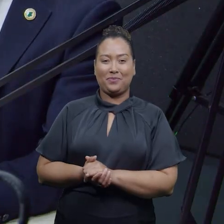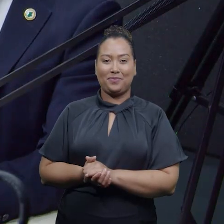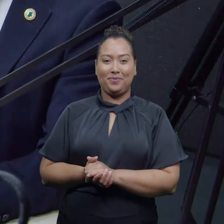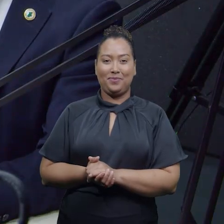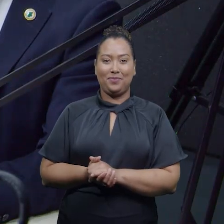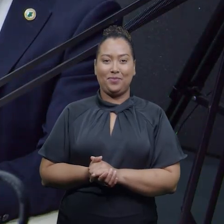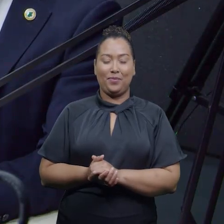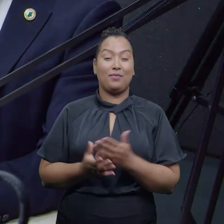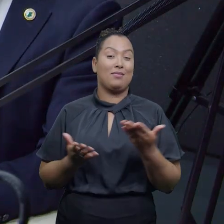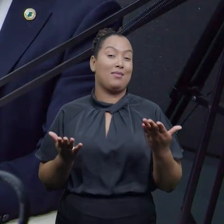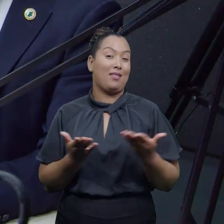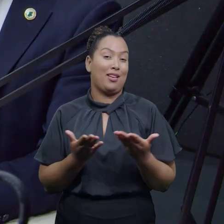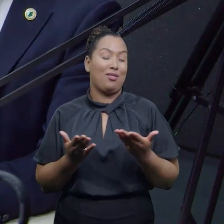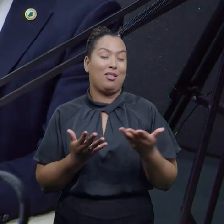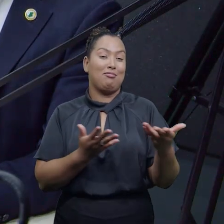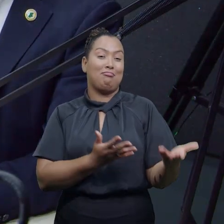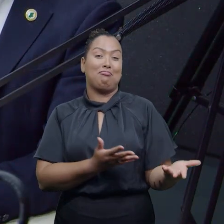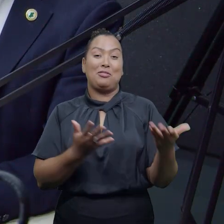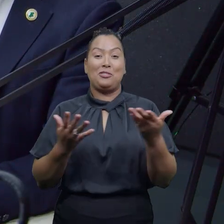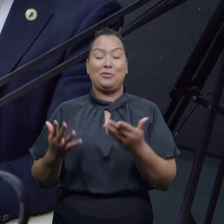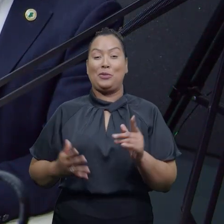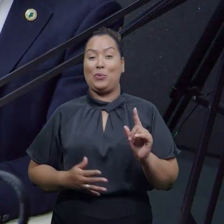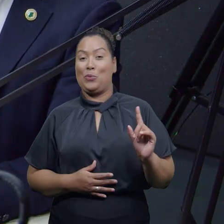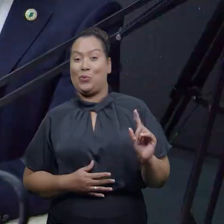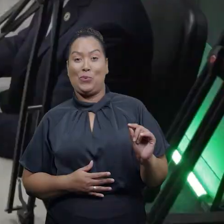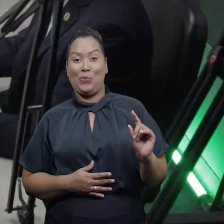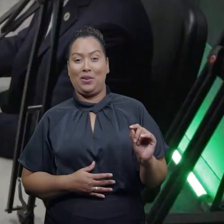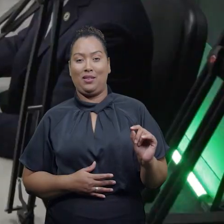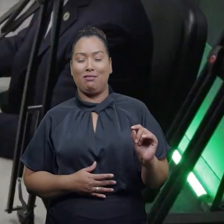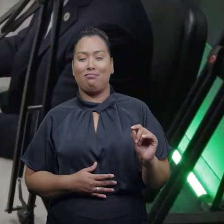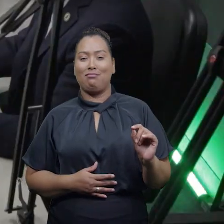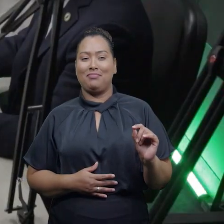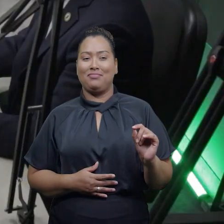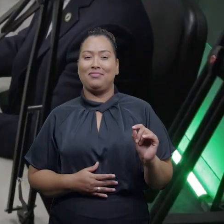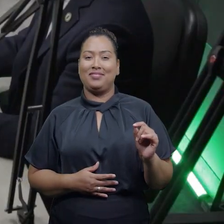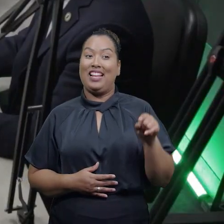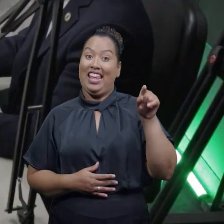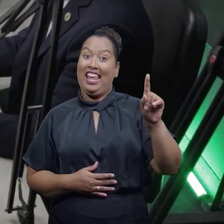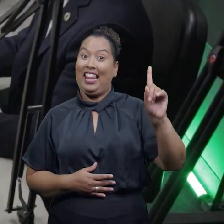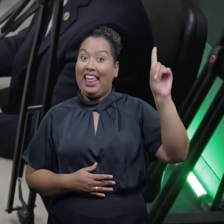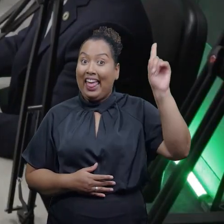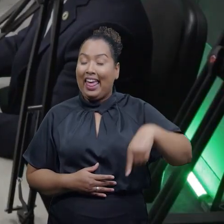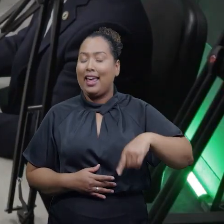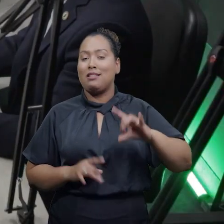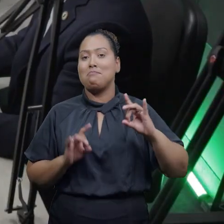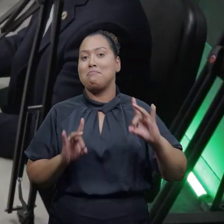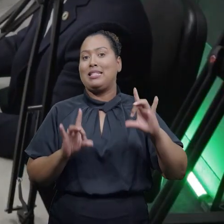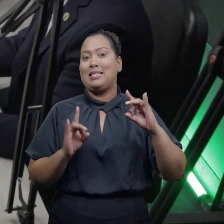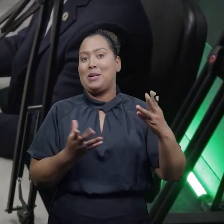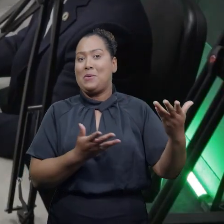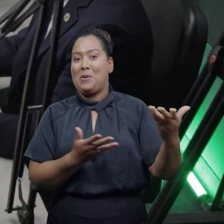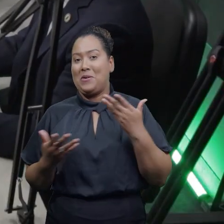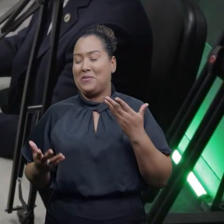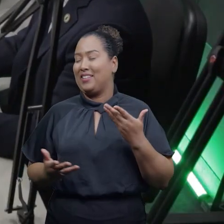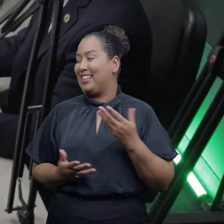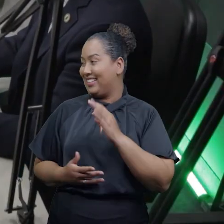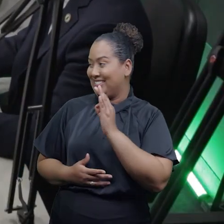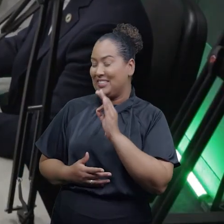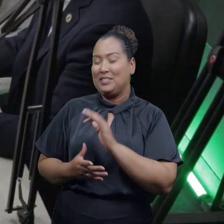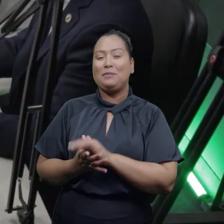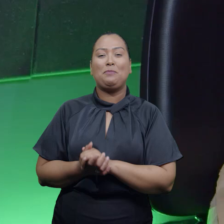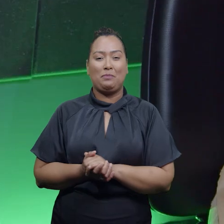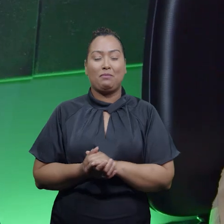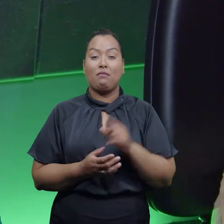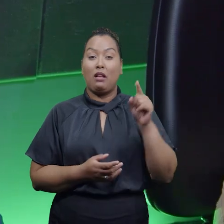doutora Maria Eduarda. E eu quero agora convidar o convidado especial, já comecei bem,